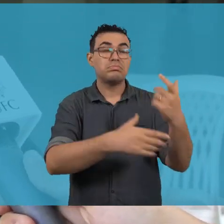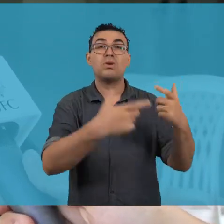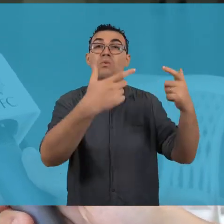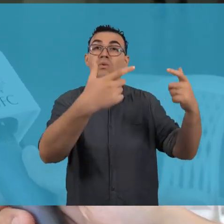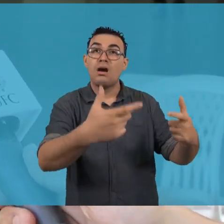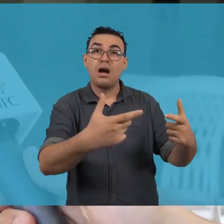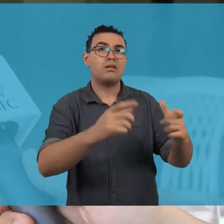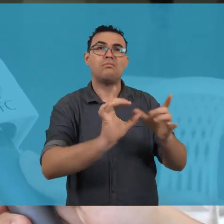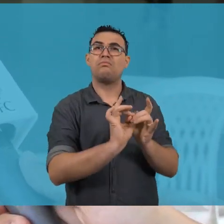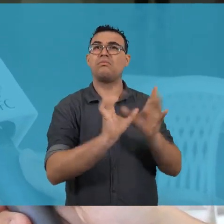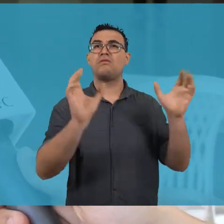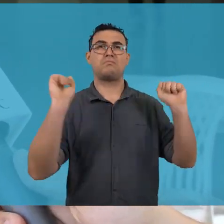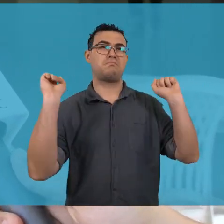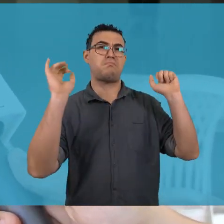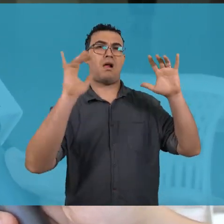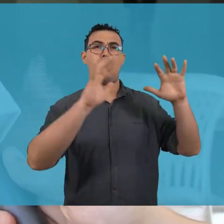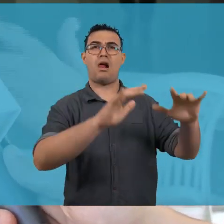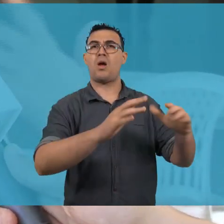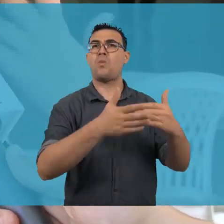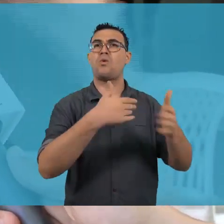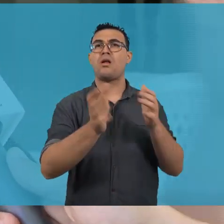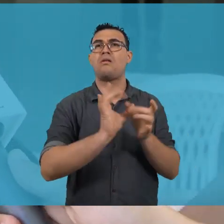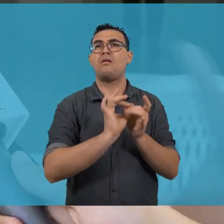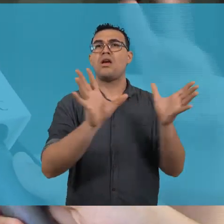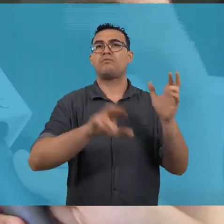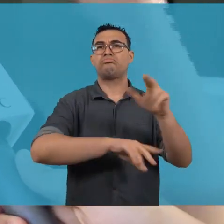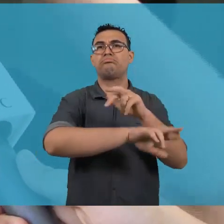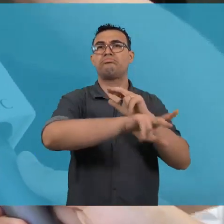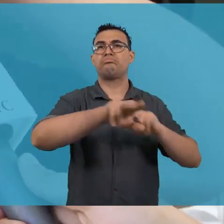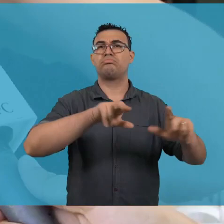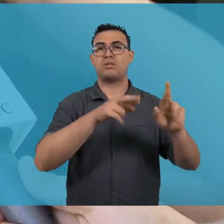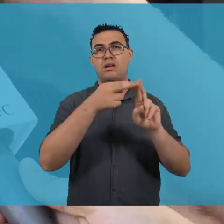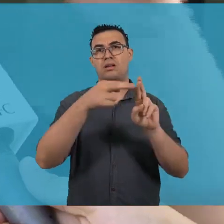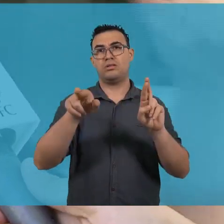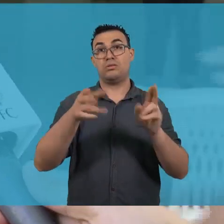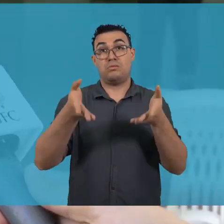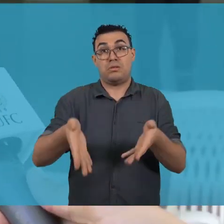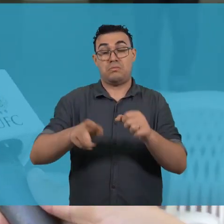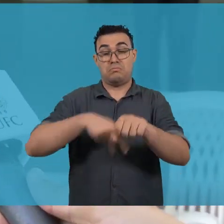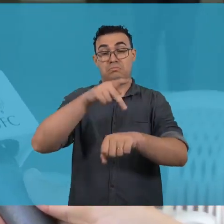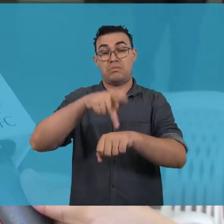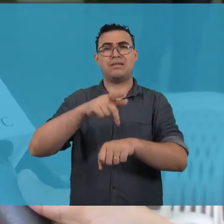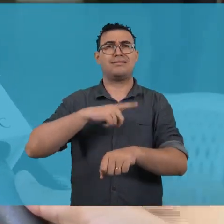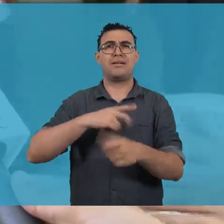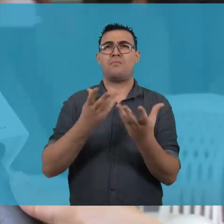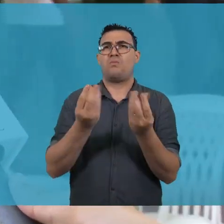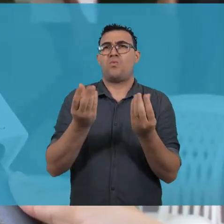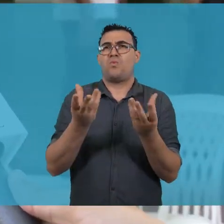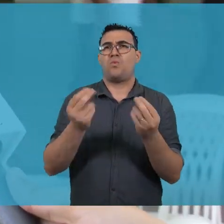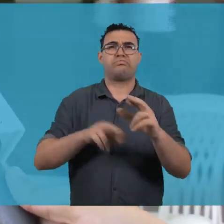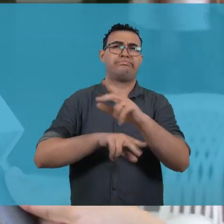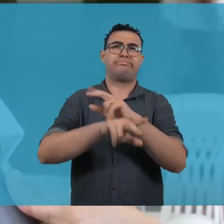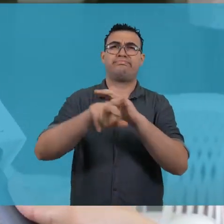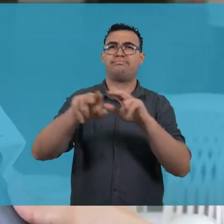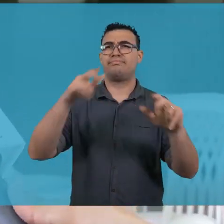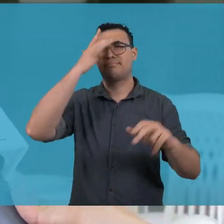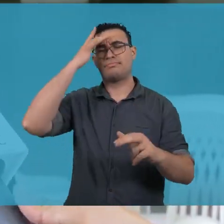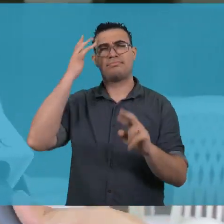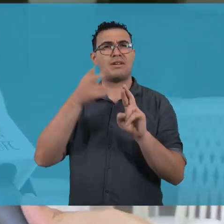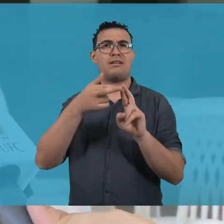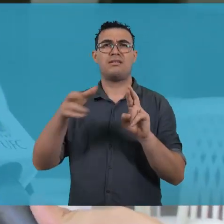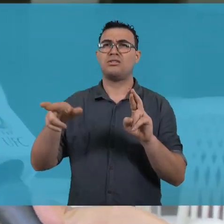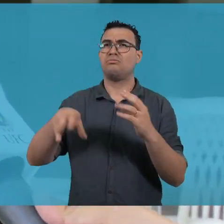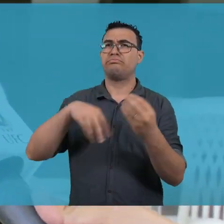nossa miscigenação aborda, nosso país envolve tantos credos e crenças,